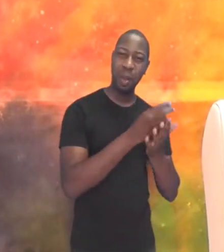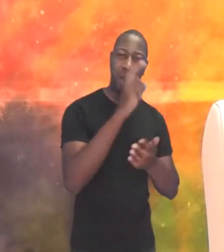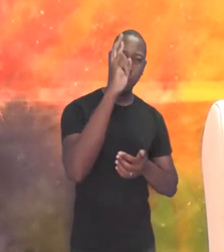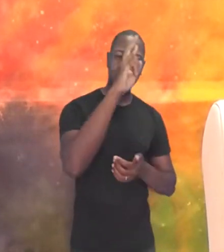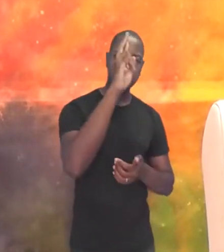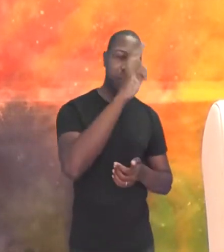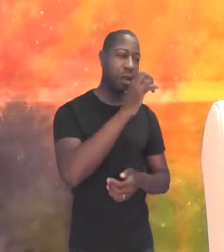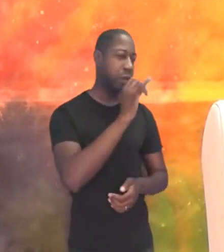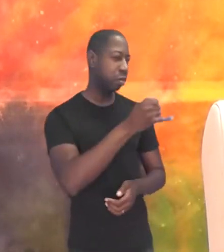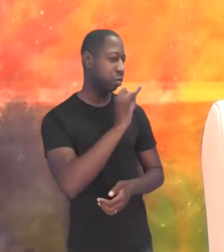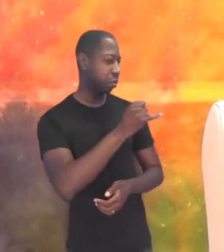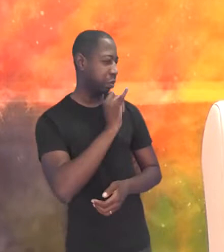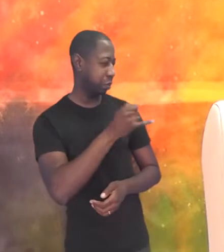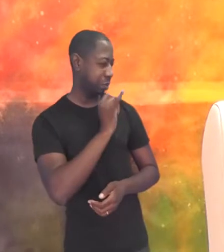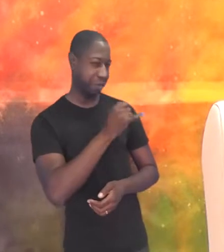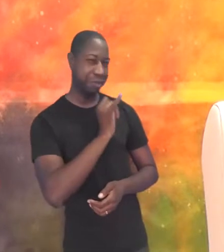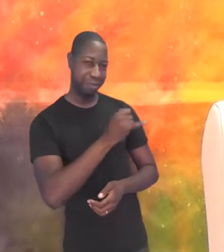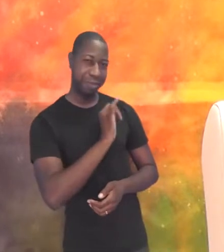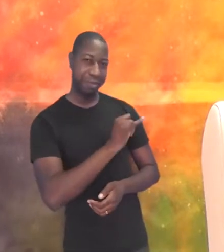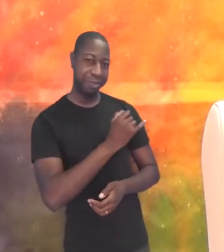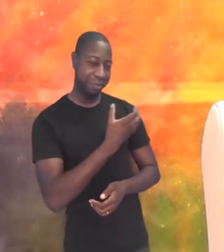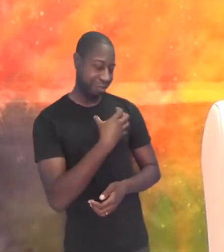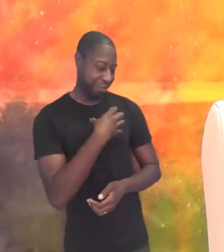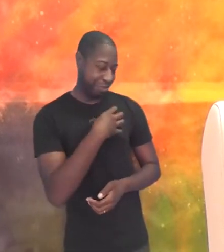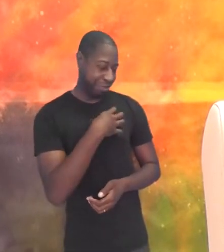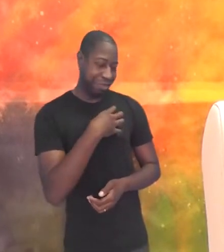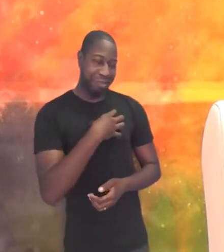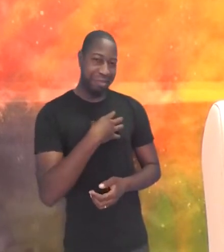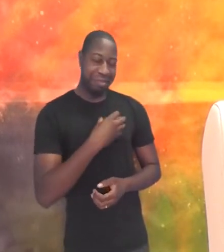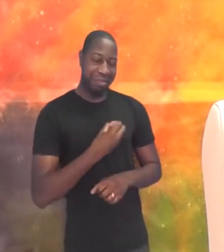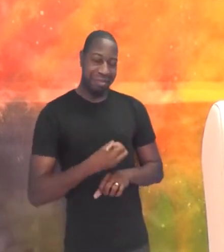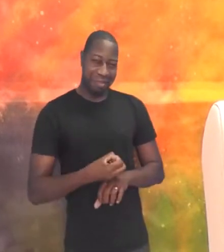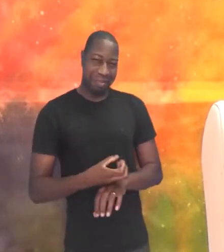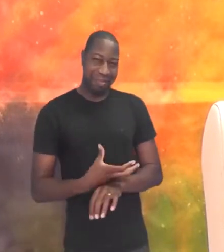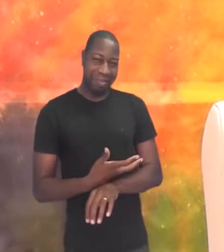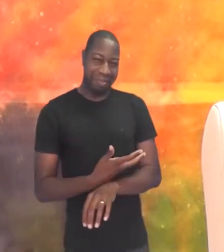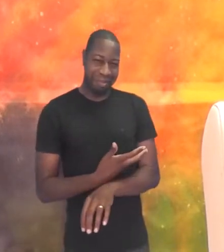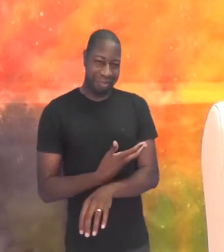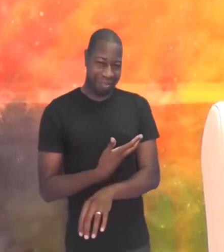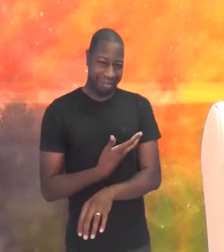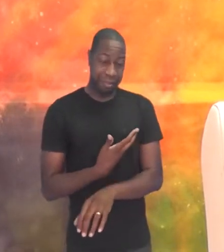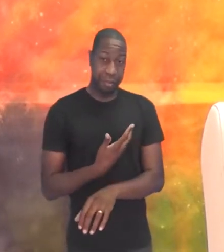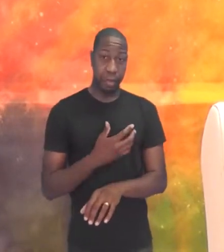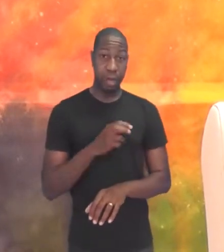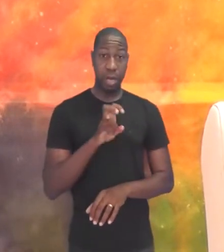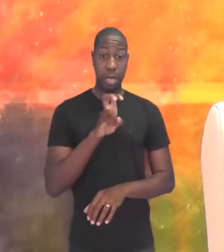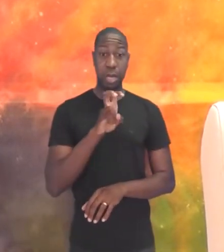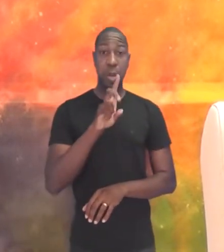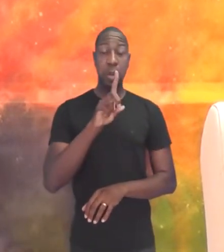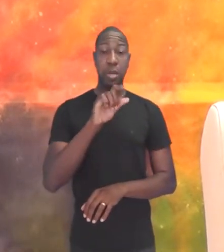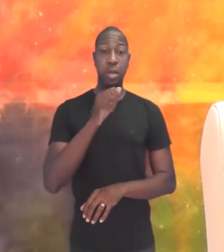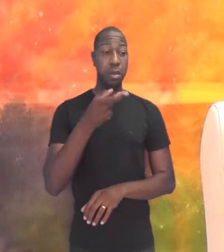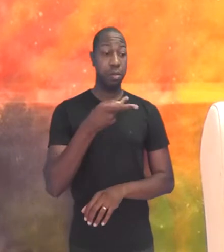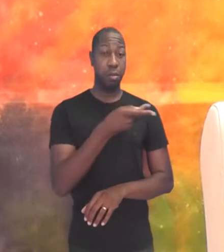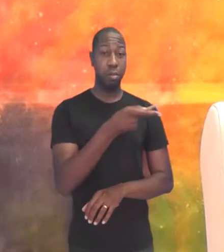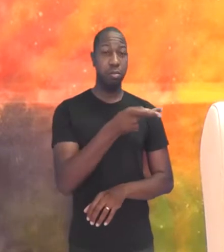coisa assim que deu, se assim, passou muitas emoções nesses momentos que foram 5 dias, né, de visita nas